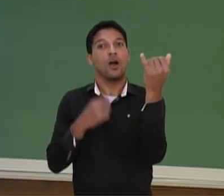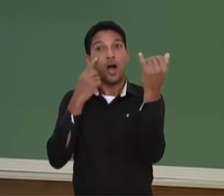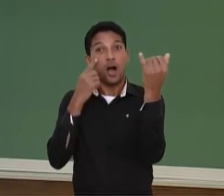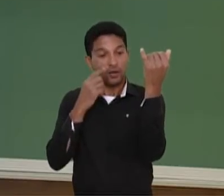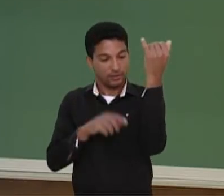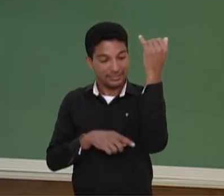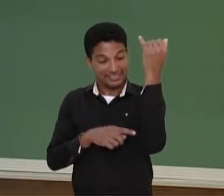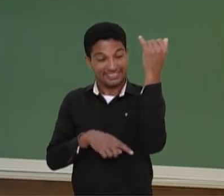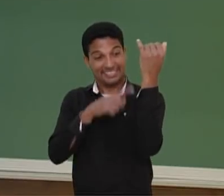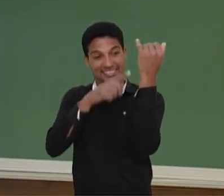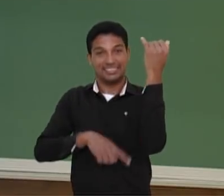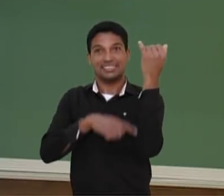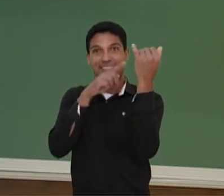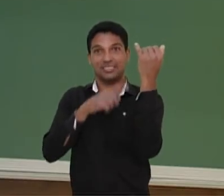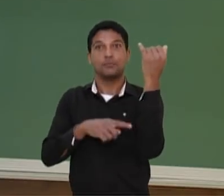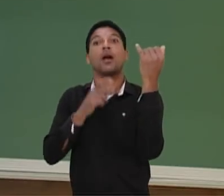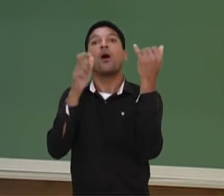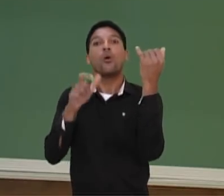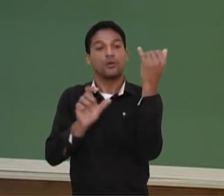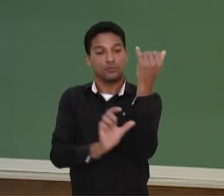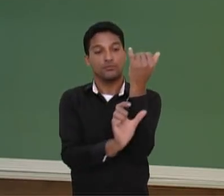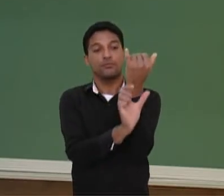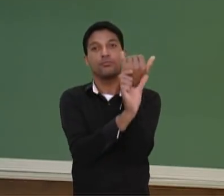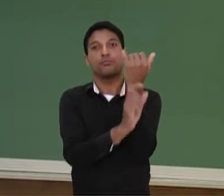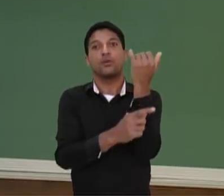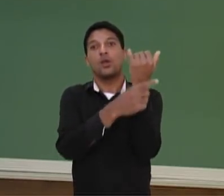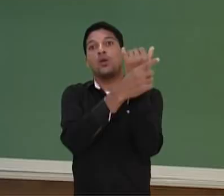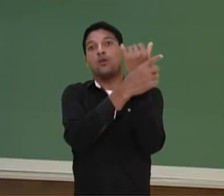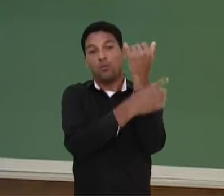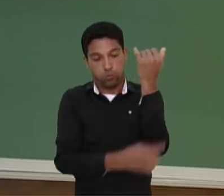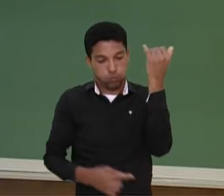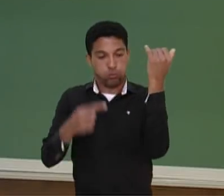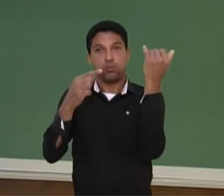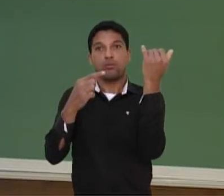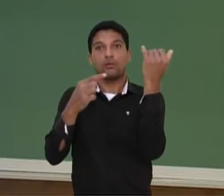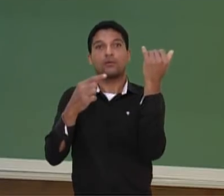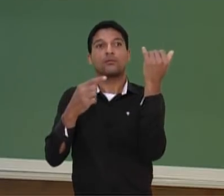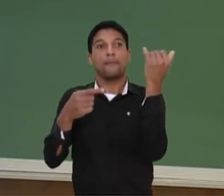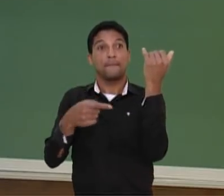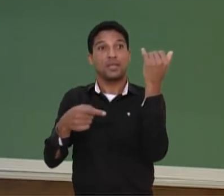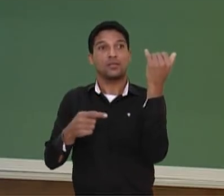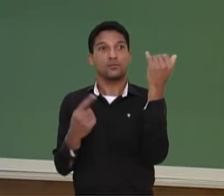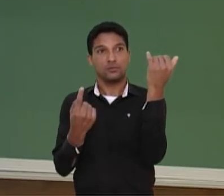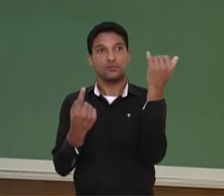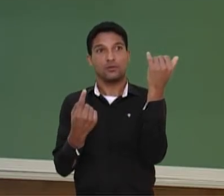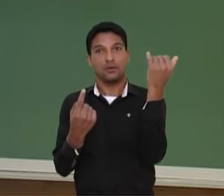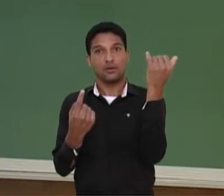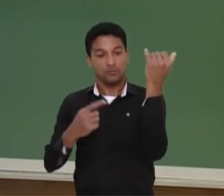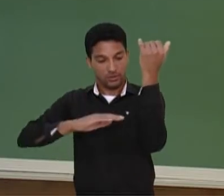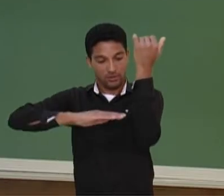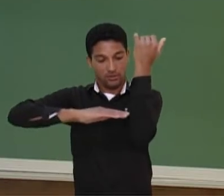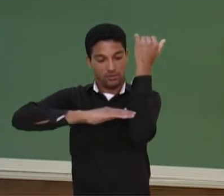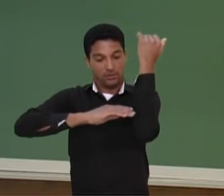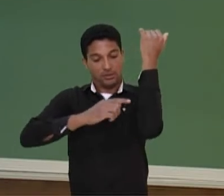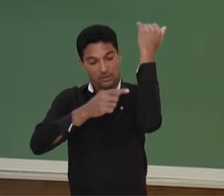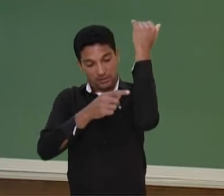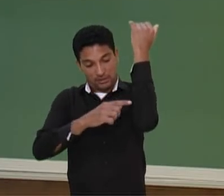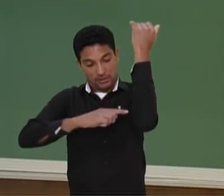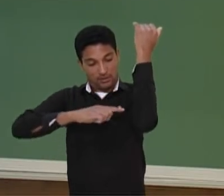eixo y onde? Em menos 1. Olha lá, ó, menos 1 e menos 1. Descer mais um pouquinho ainda, ó.